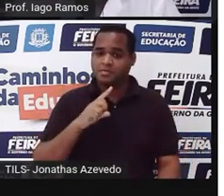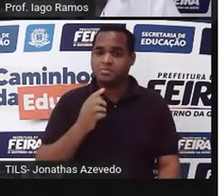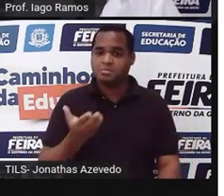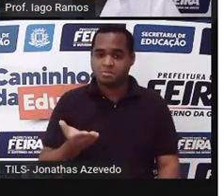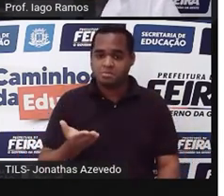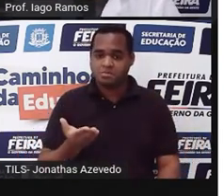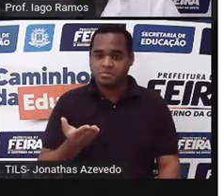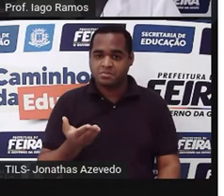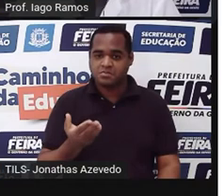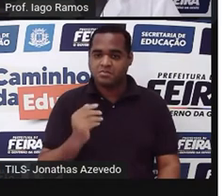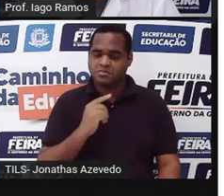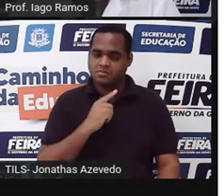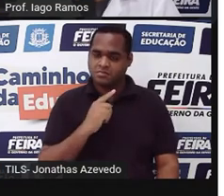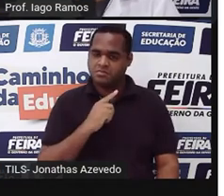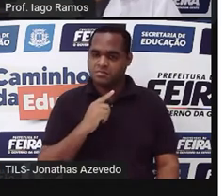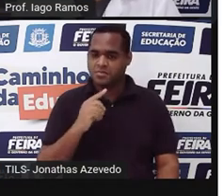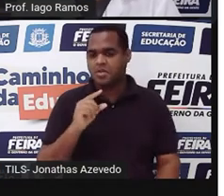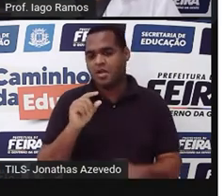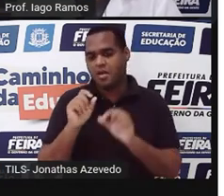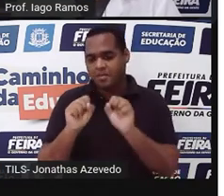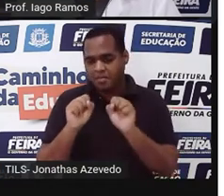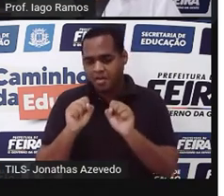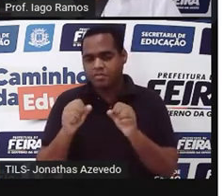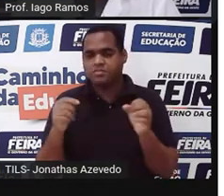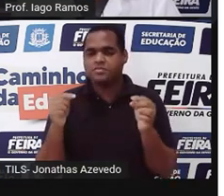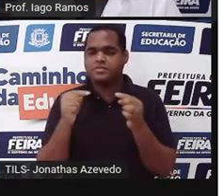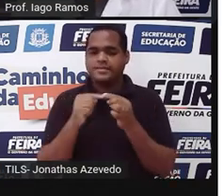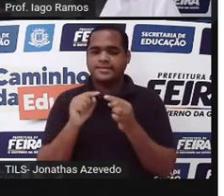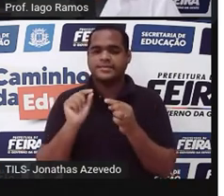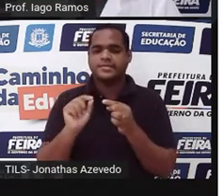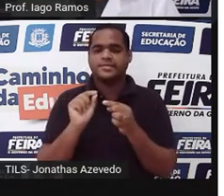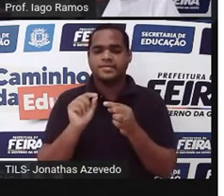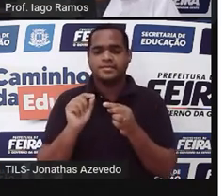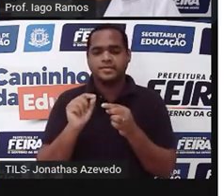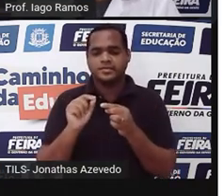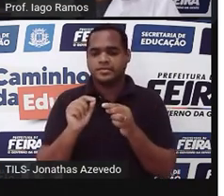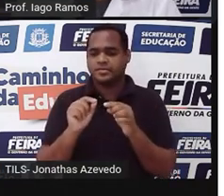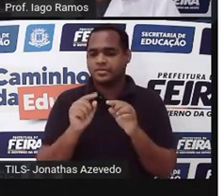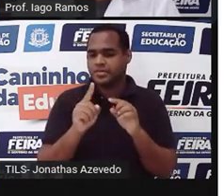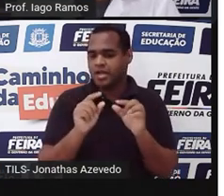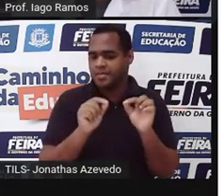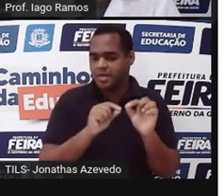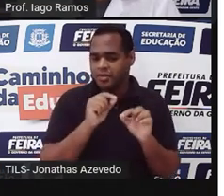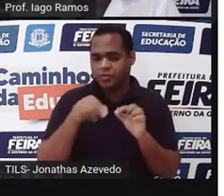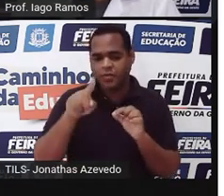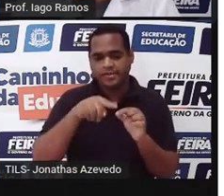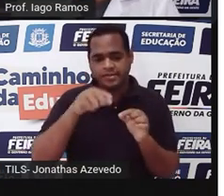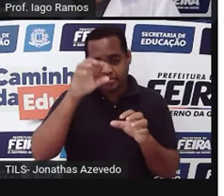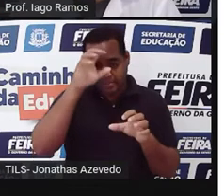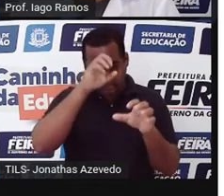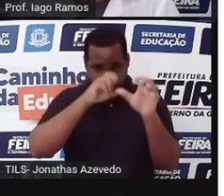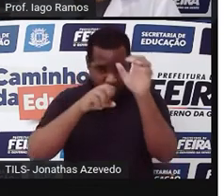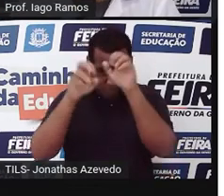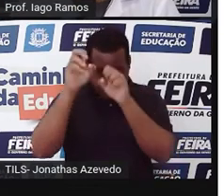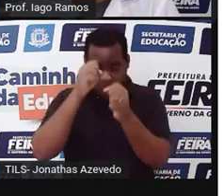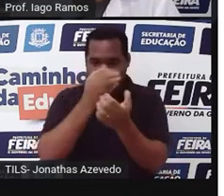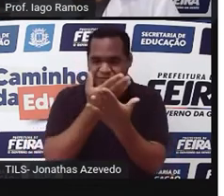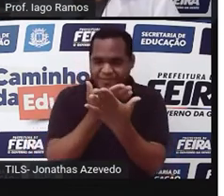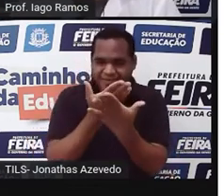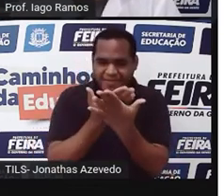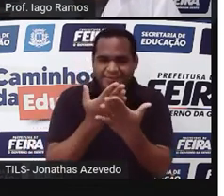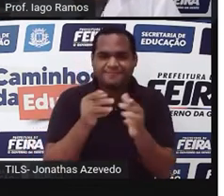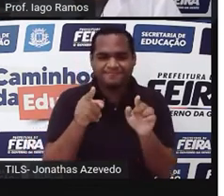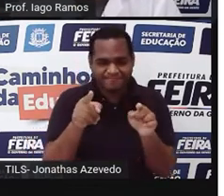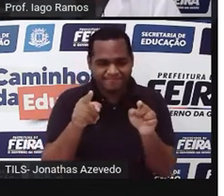certo uma situação que envolve Claro o conteúdo que nós estamos estudando essa aula nessa